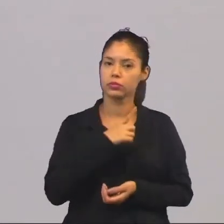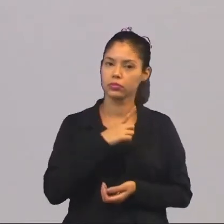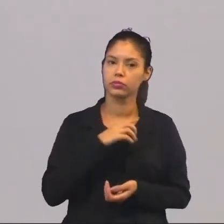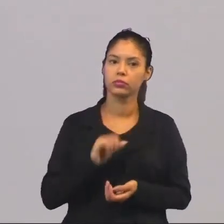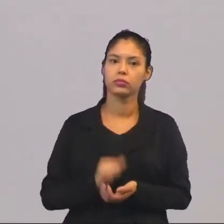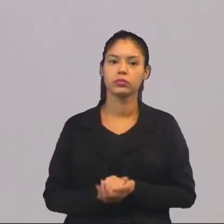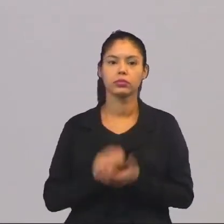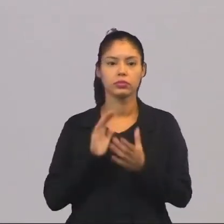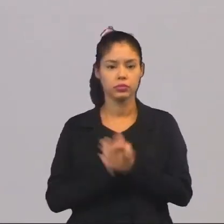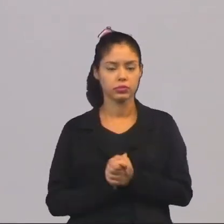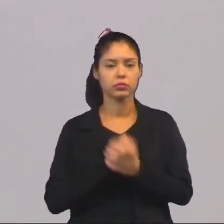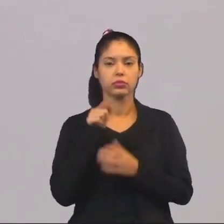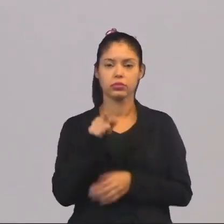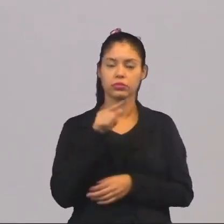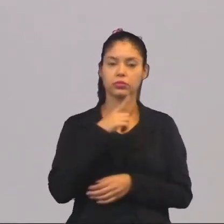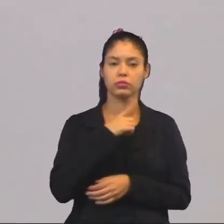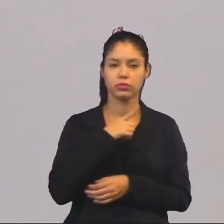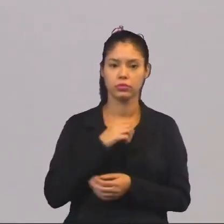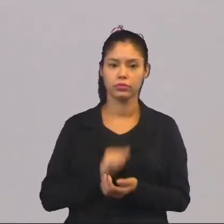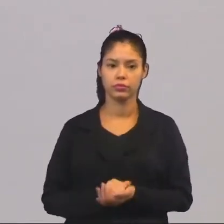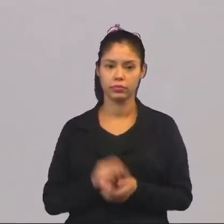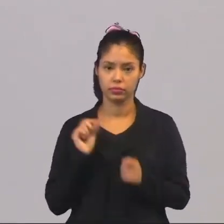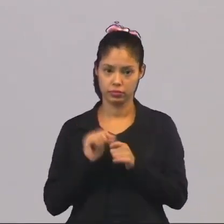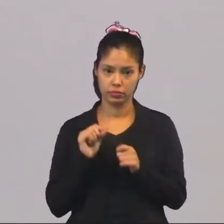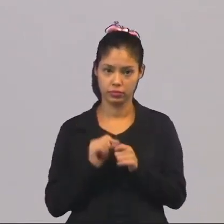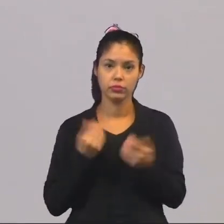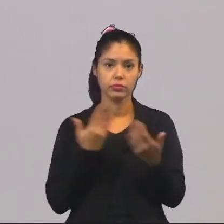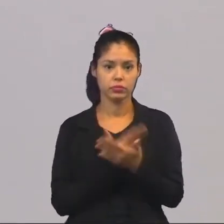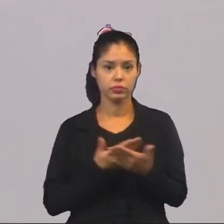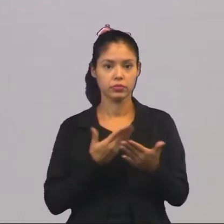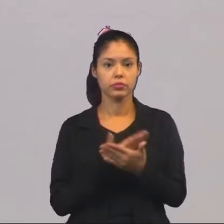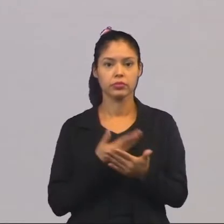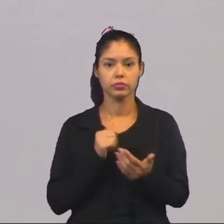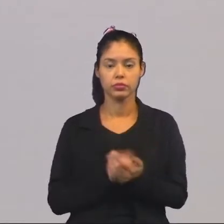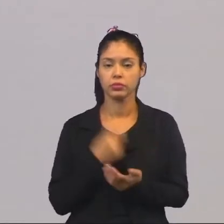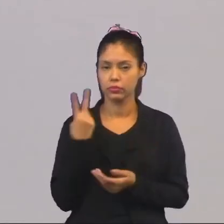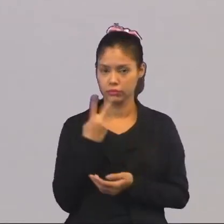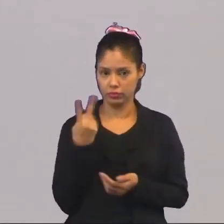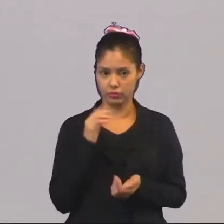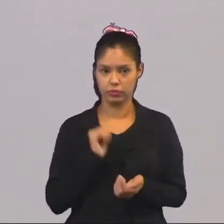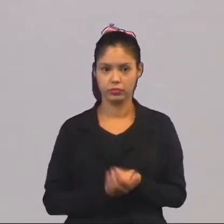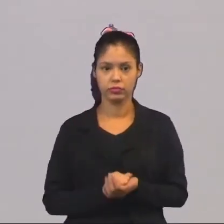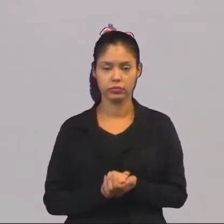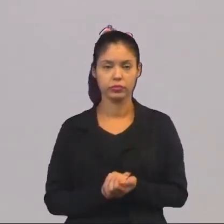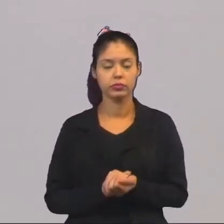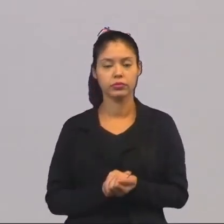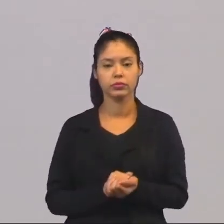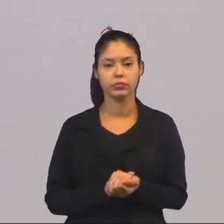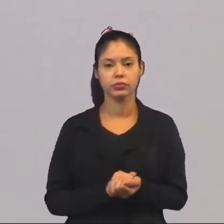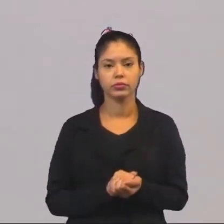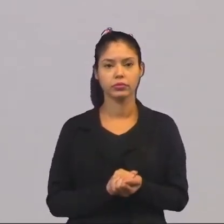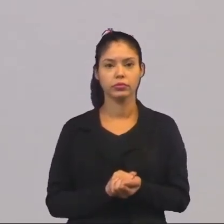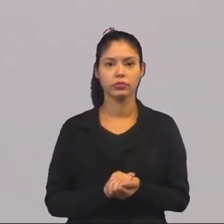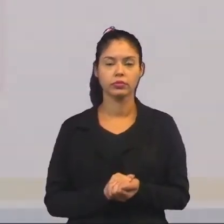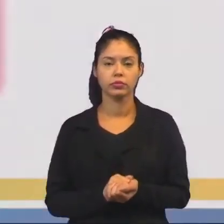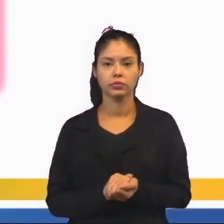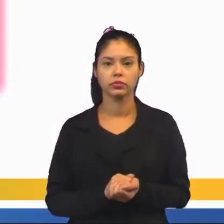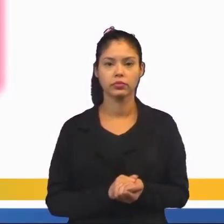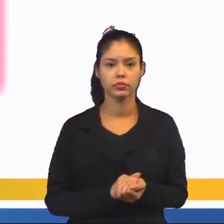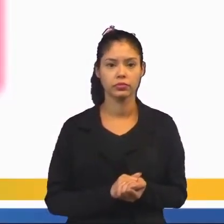o casal, eles têm ali que fazer o tratamento. Os dois, né, os parceiros.